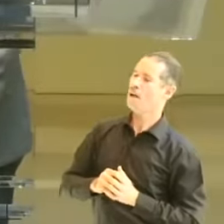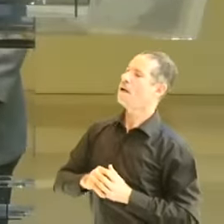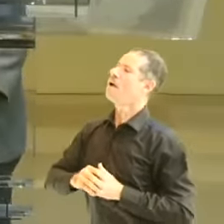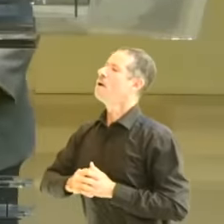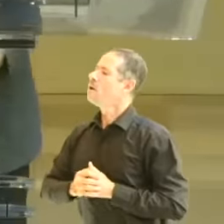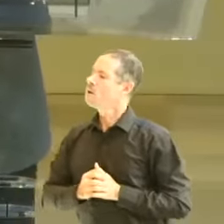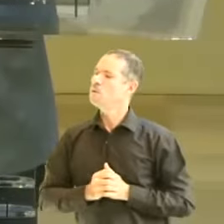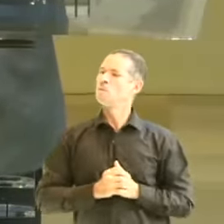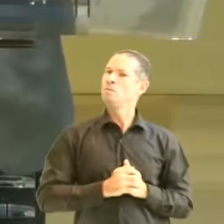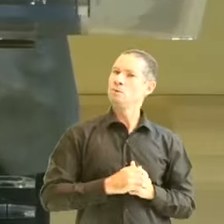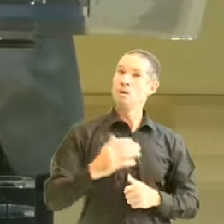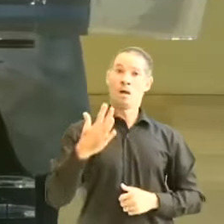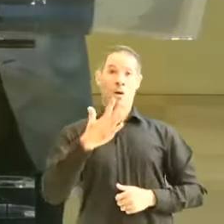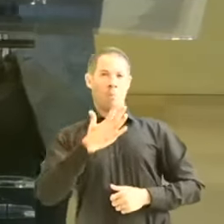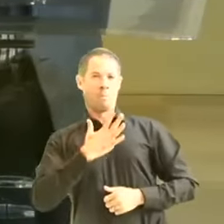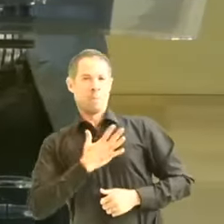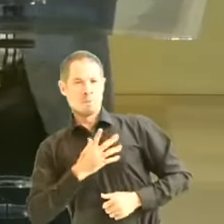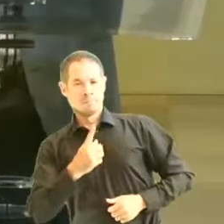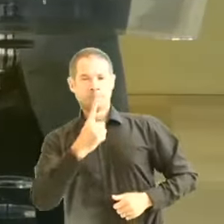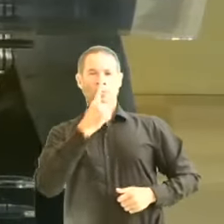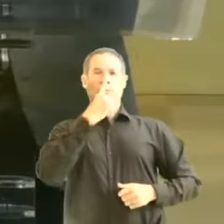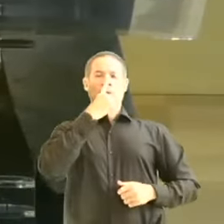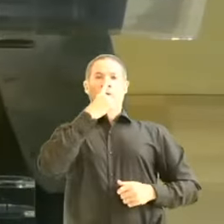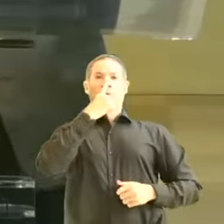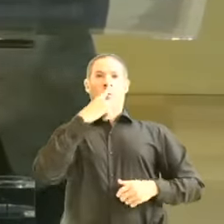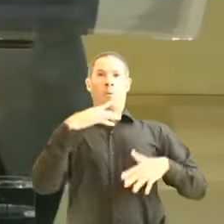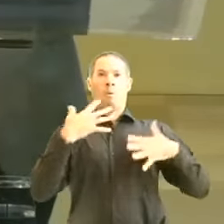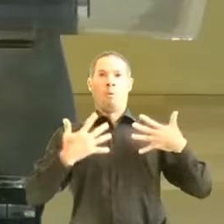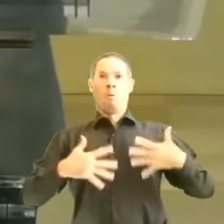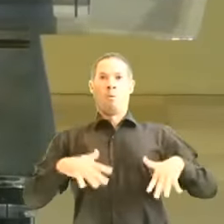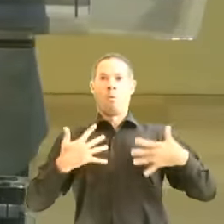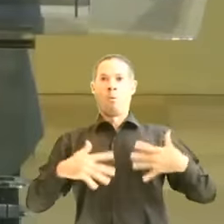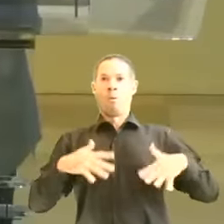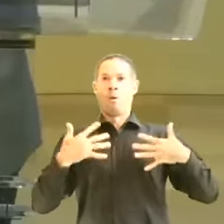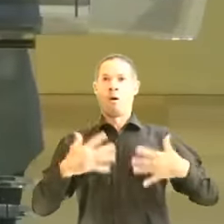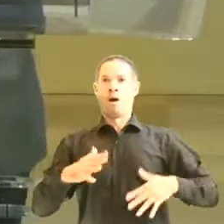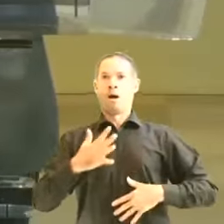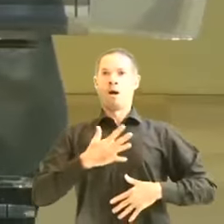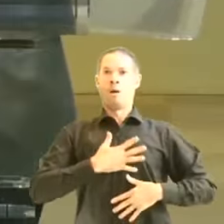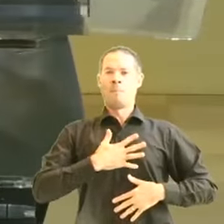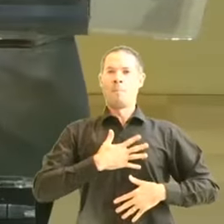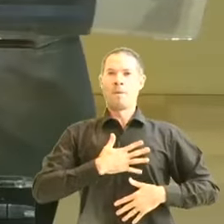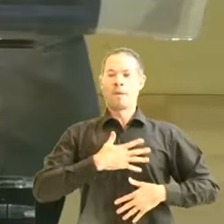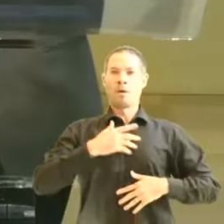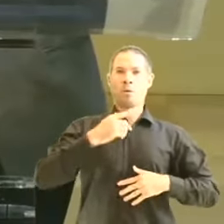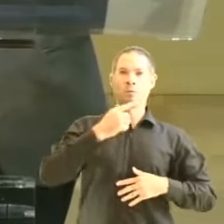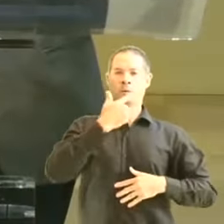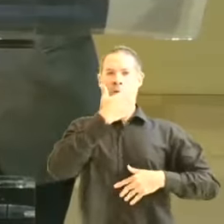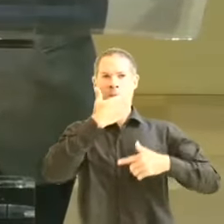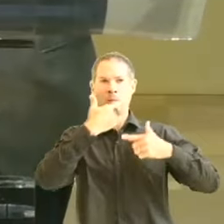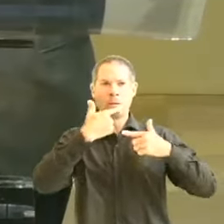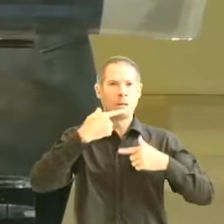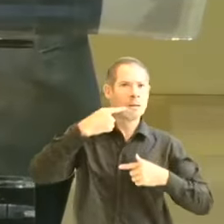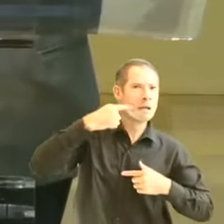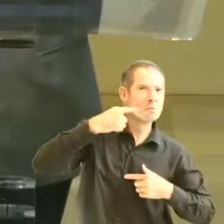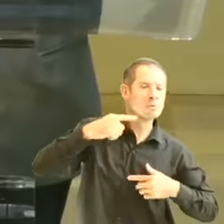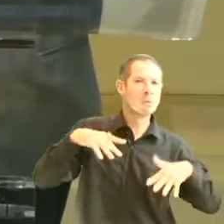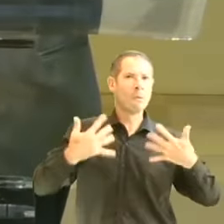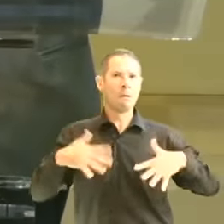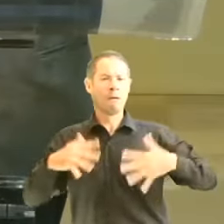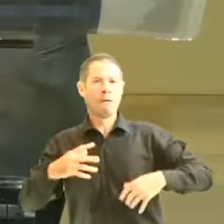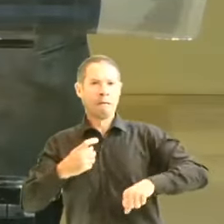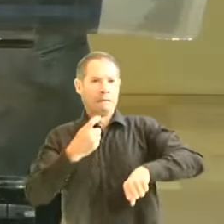isso, e o meu íntimo estremeceu, meus lábios tremeram, os